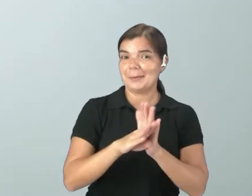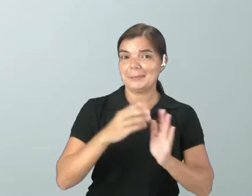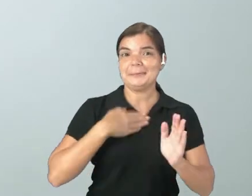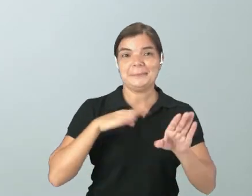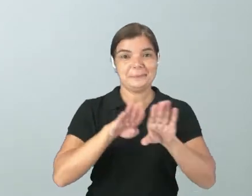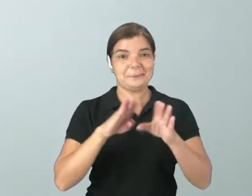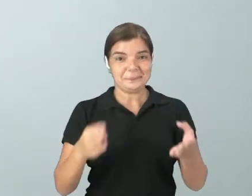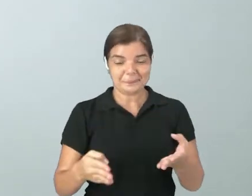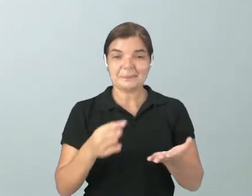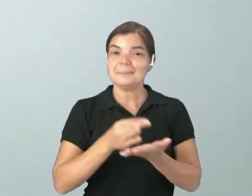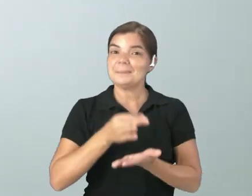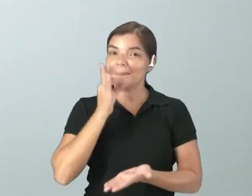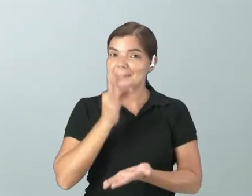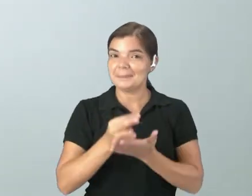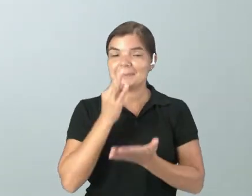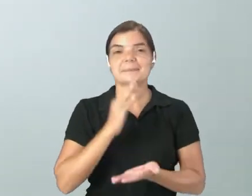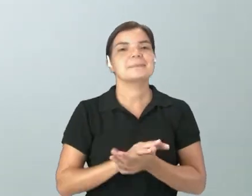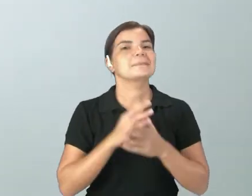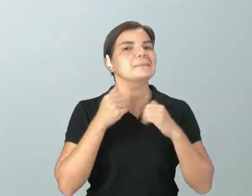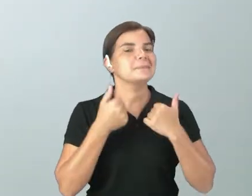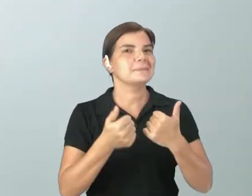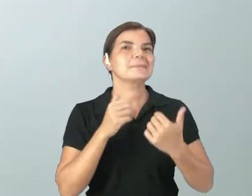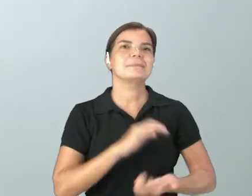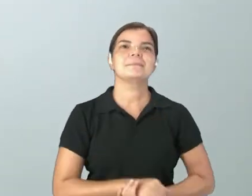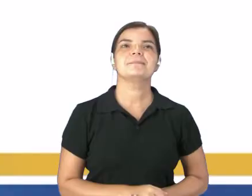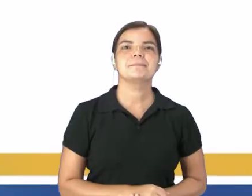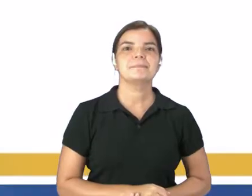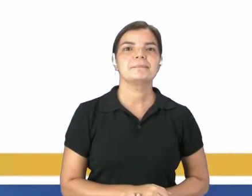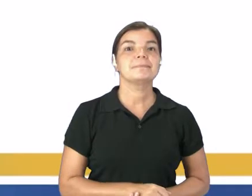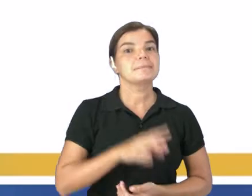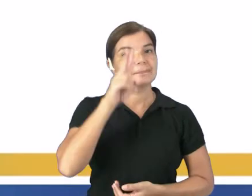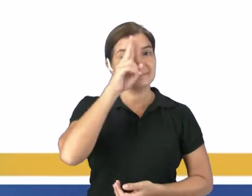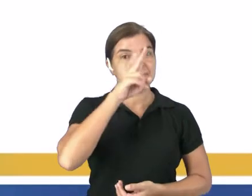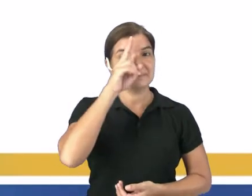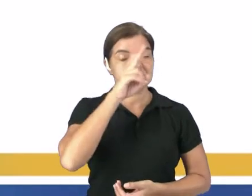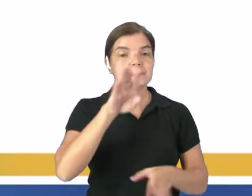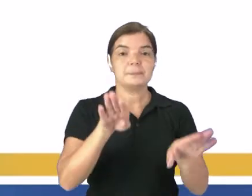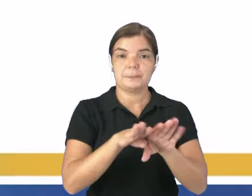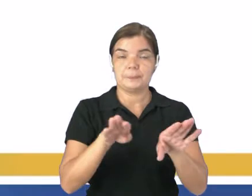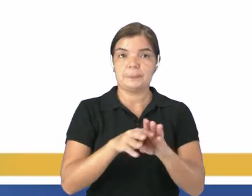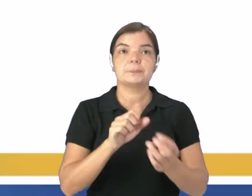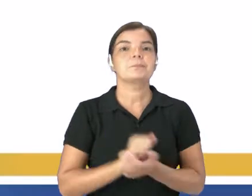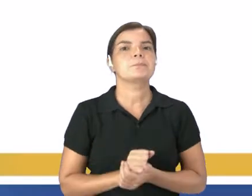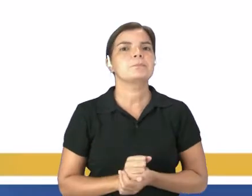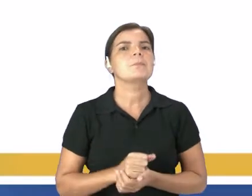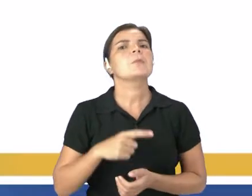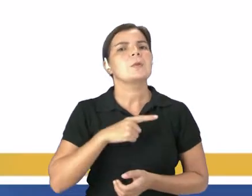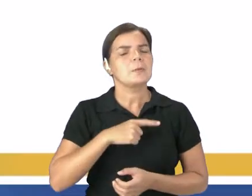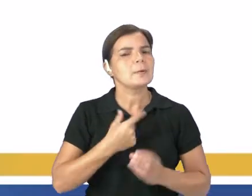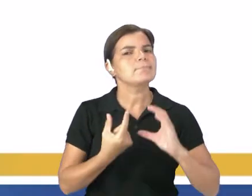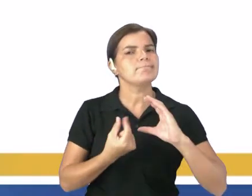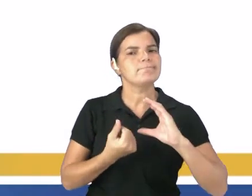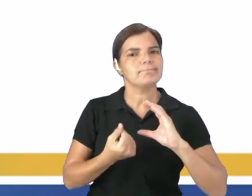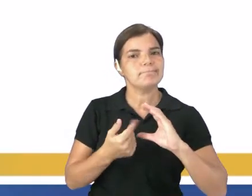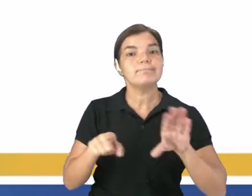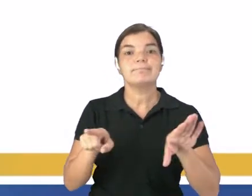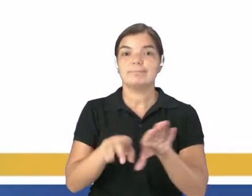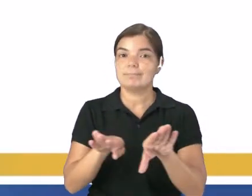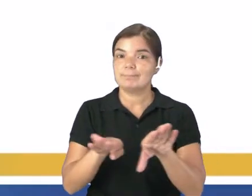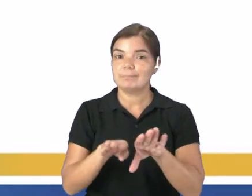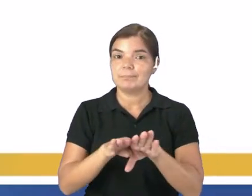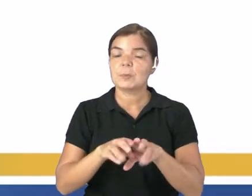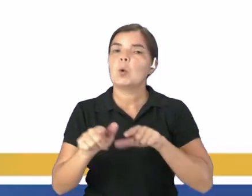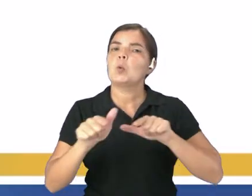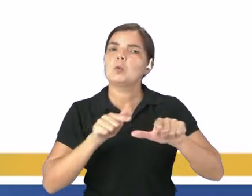tomar café, tá bom? Então vamos lá. Lembre desses conceitos. No modo de produção capitalista, a produção ela